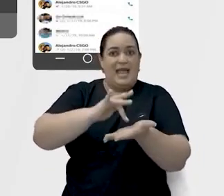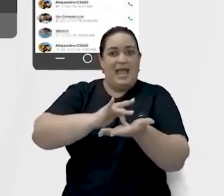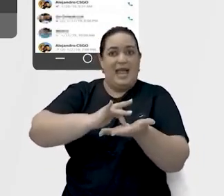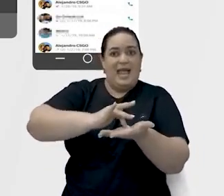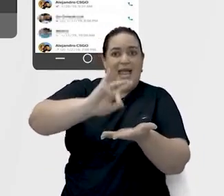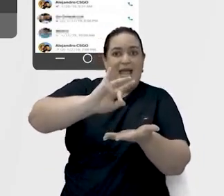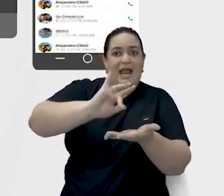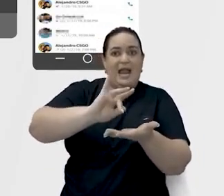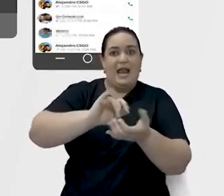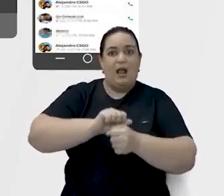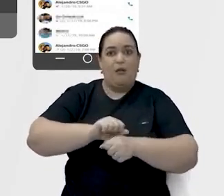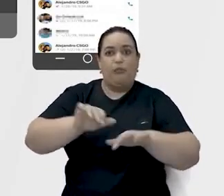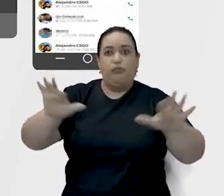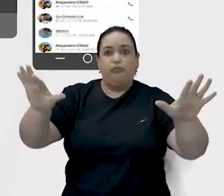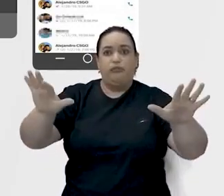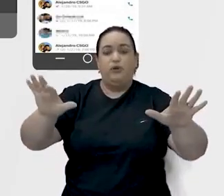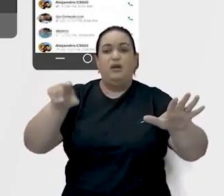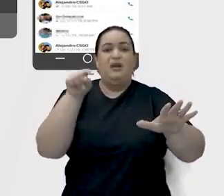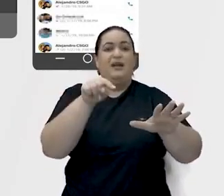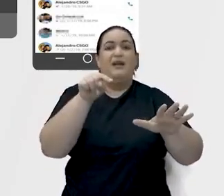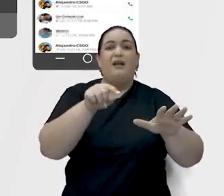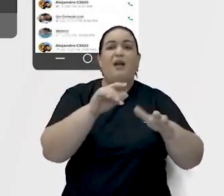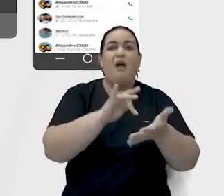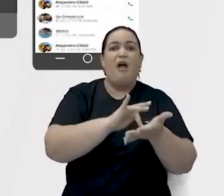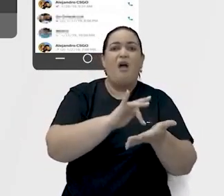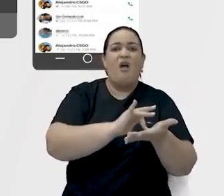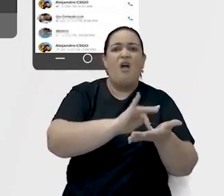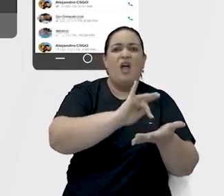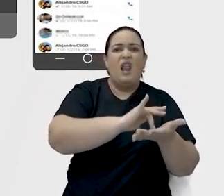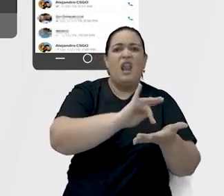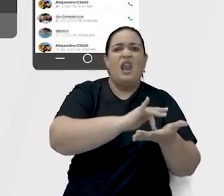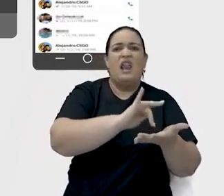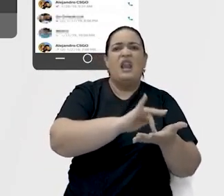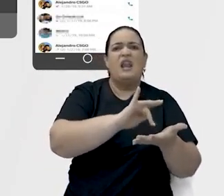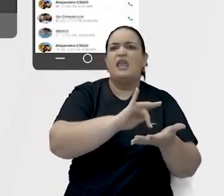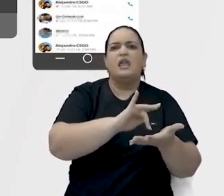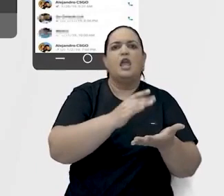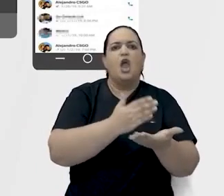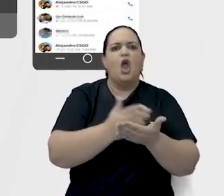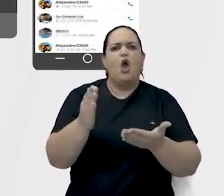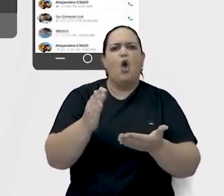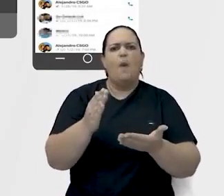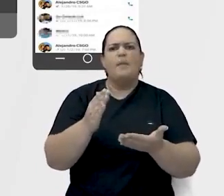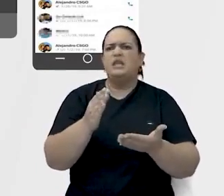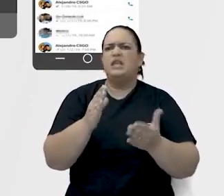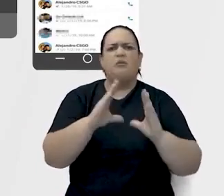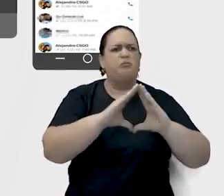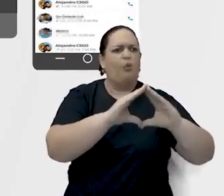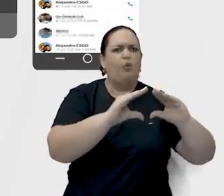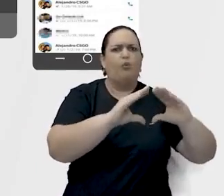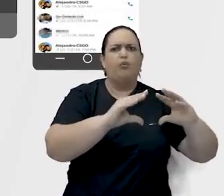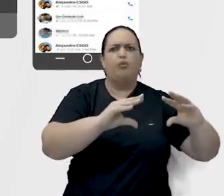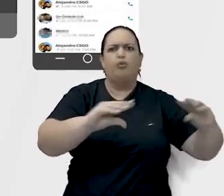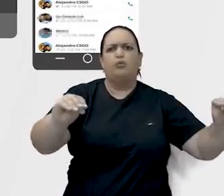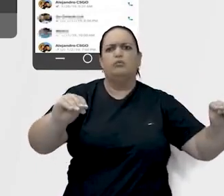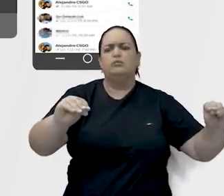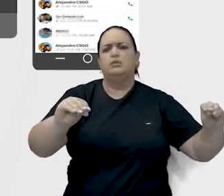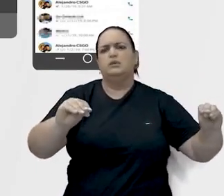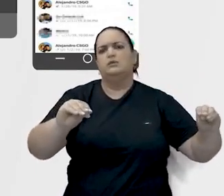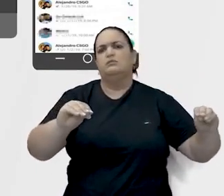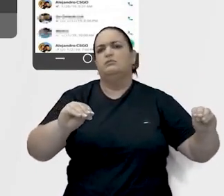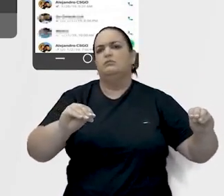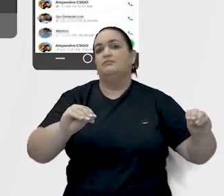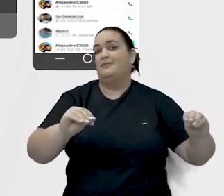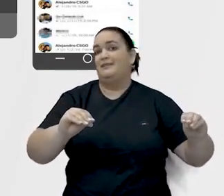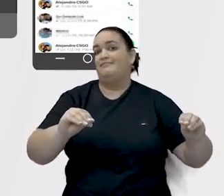para alguém, depois de um tempo esse link ele começa a aparecer menos em pesquisas, pois se leva em consideração que